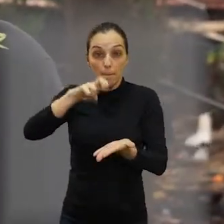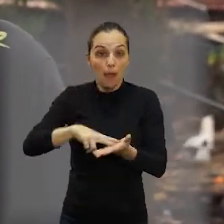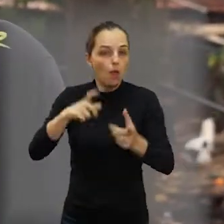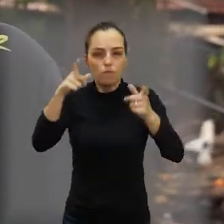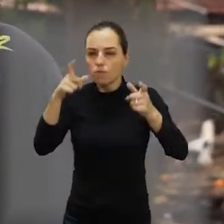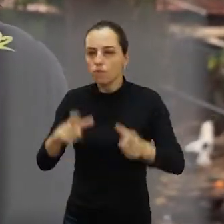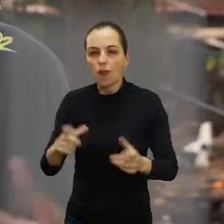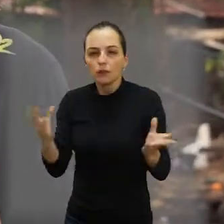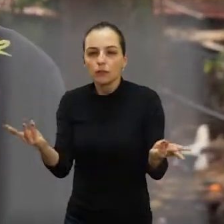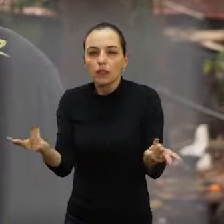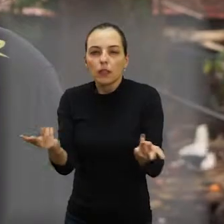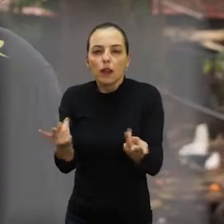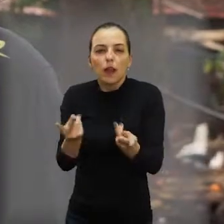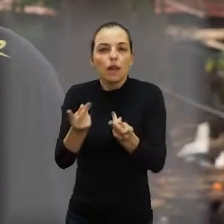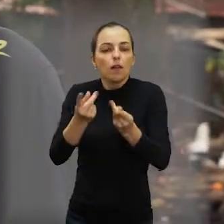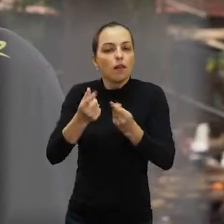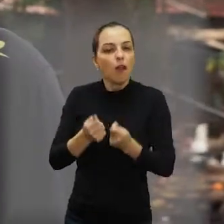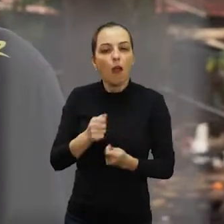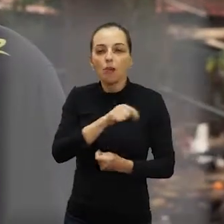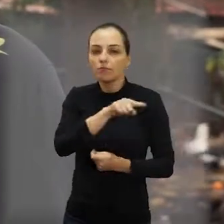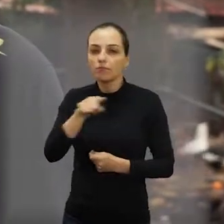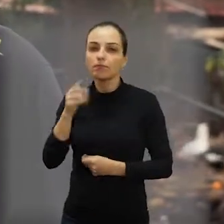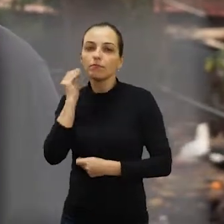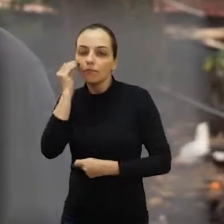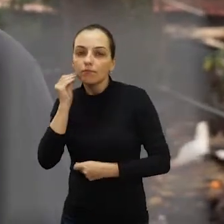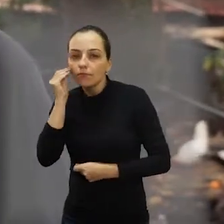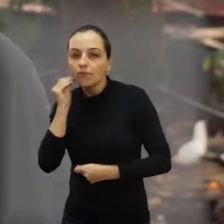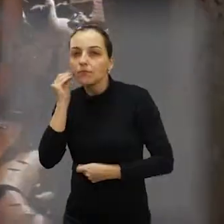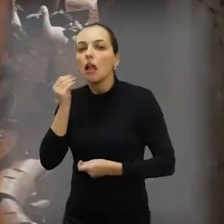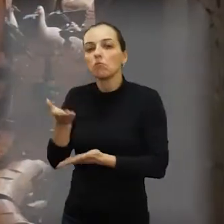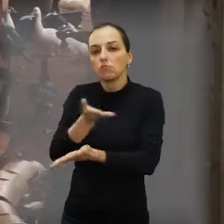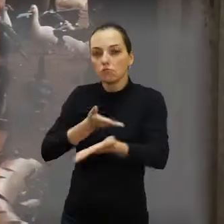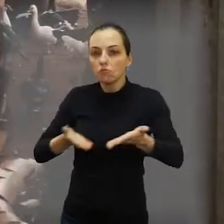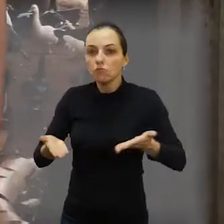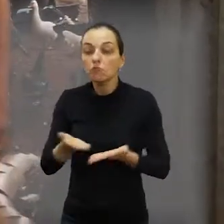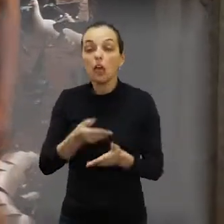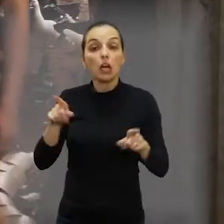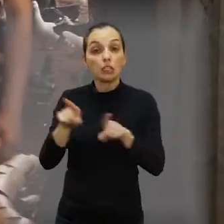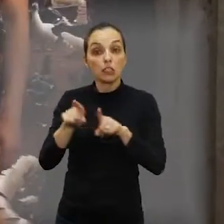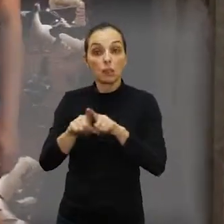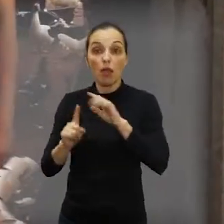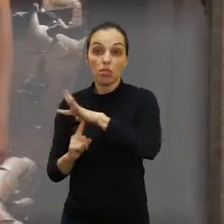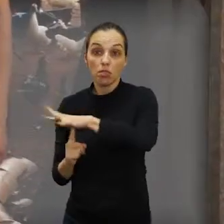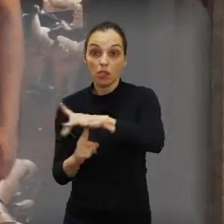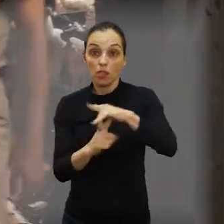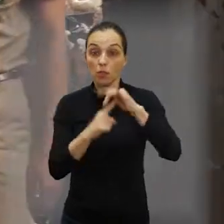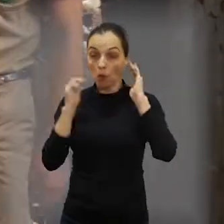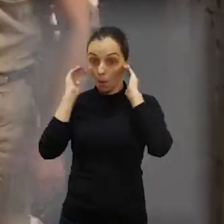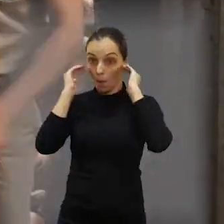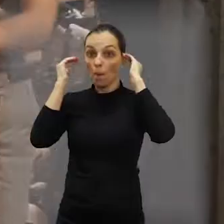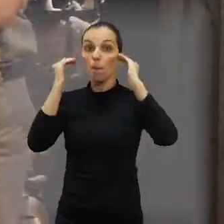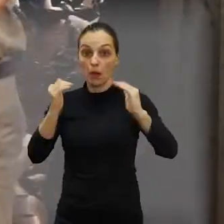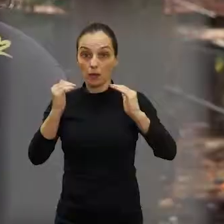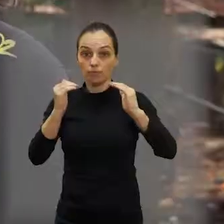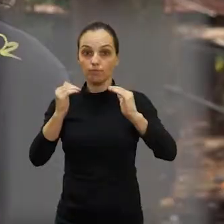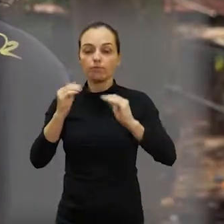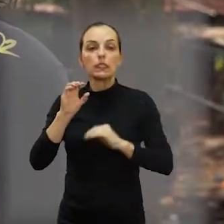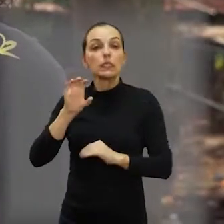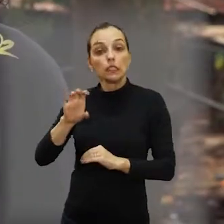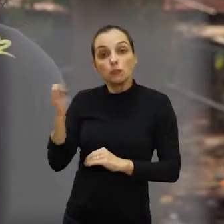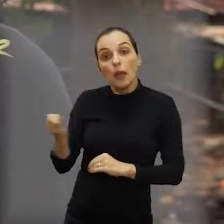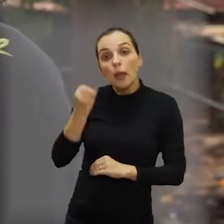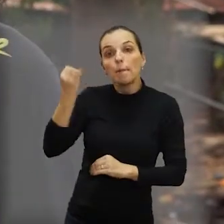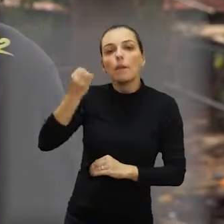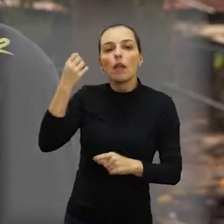Meninas. E assim, conhecer esse lugar maravilhoso vai ampliar muito esse conhecimento sobre o meio ambiente e respeitá-lo também. Por incrível